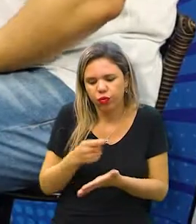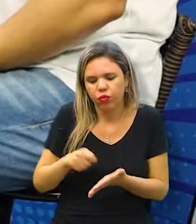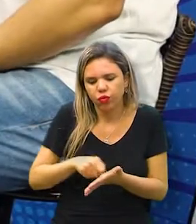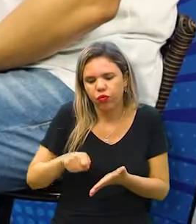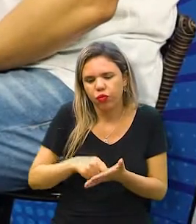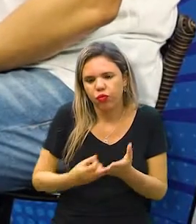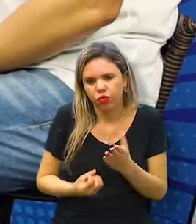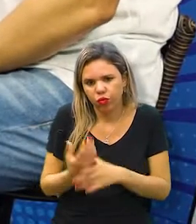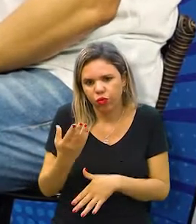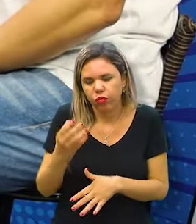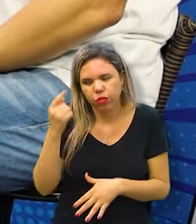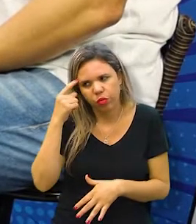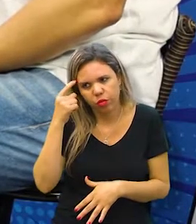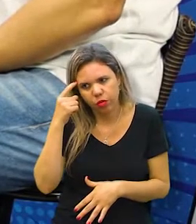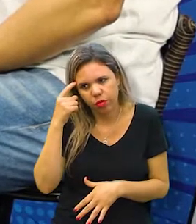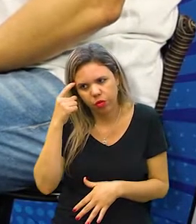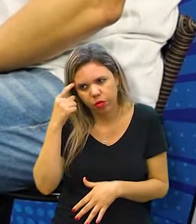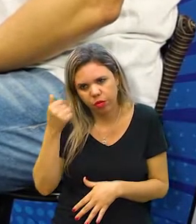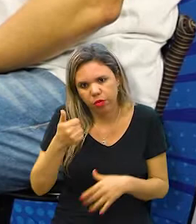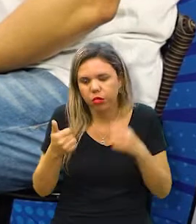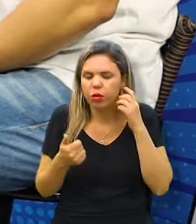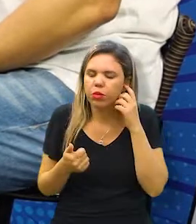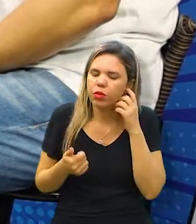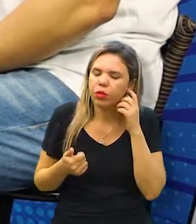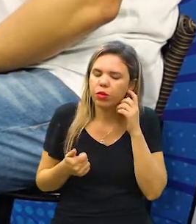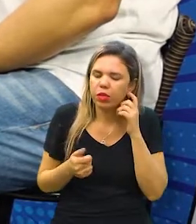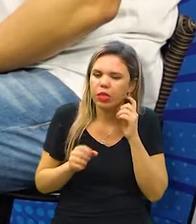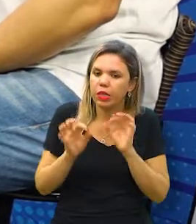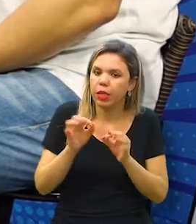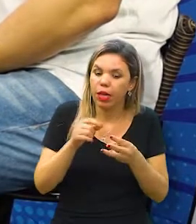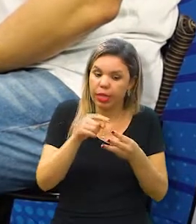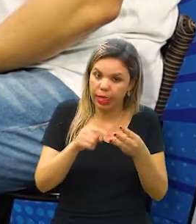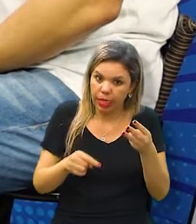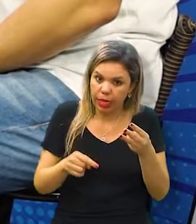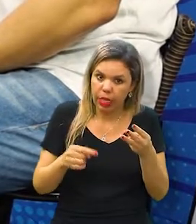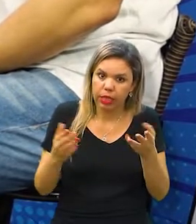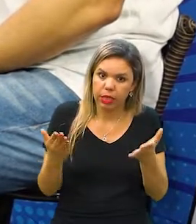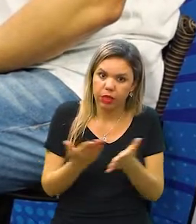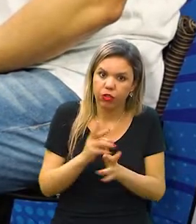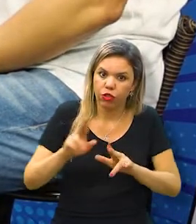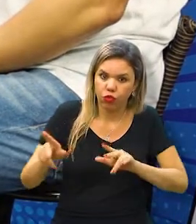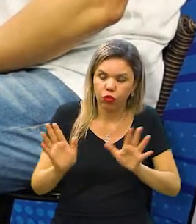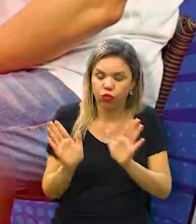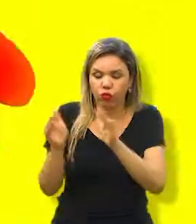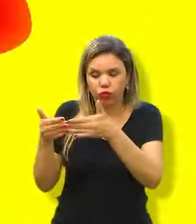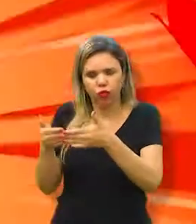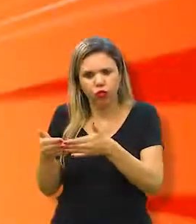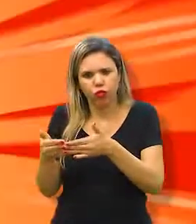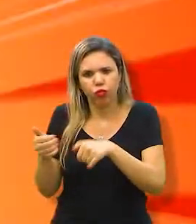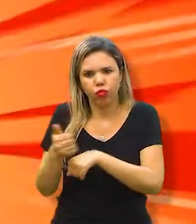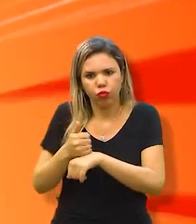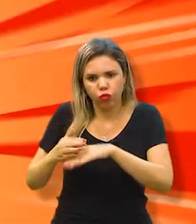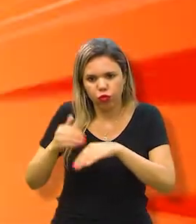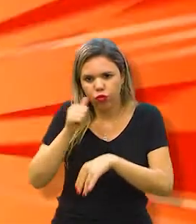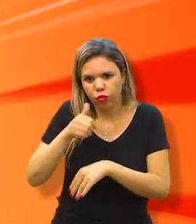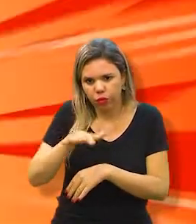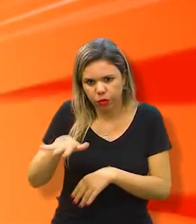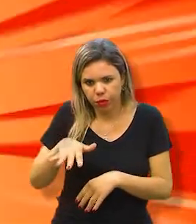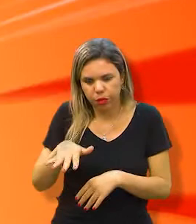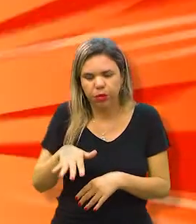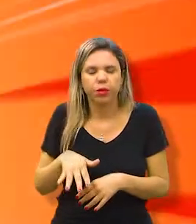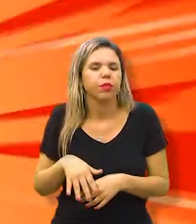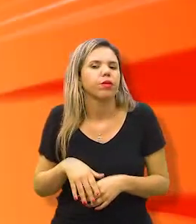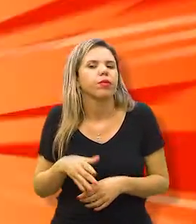criando. Eu pensei primeiramente, né, em criar uma trilogia focado na profissão